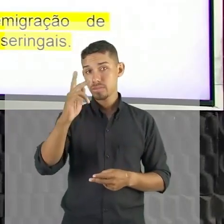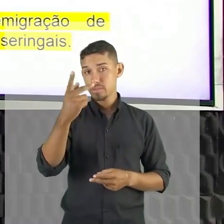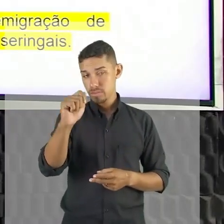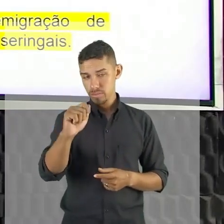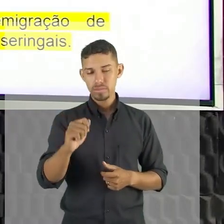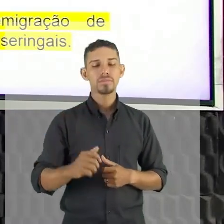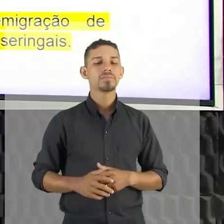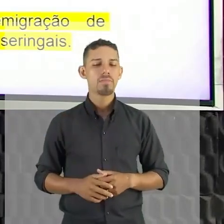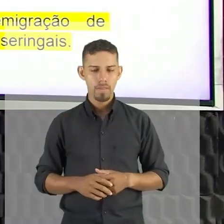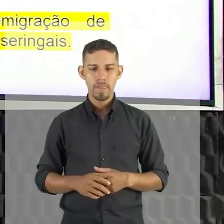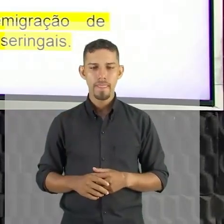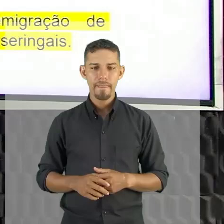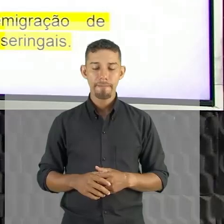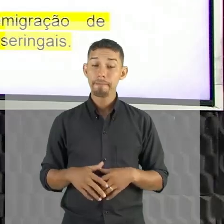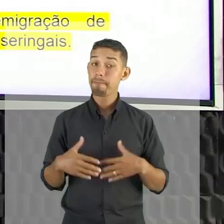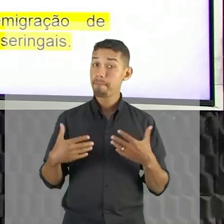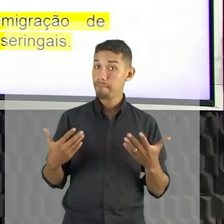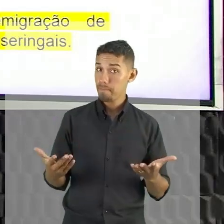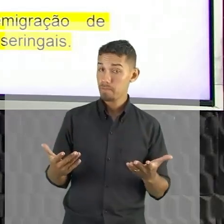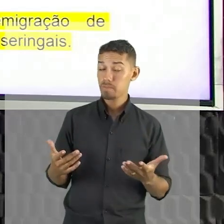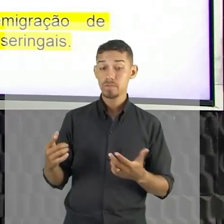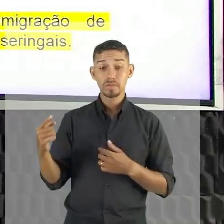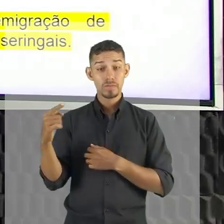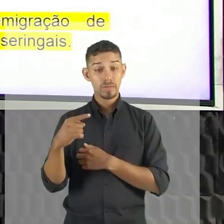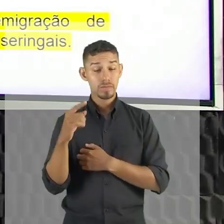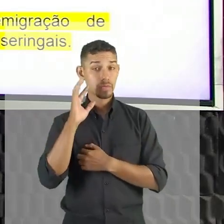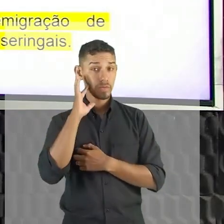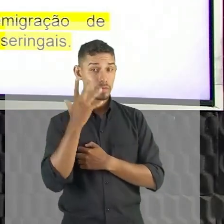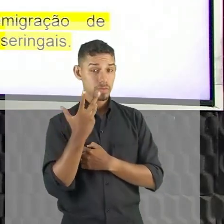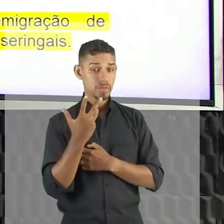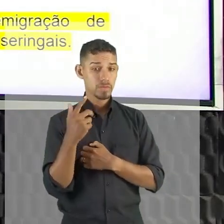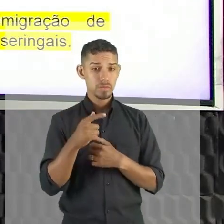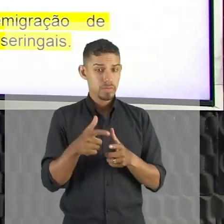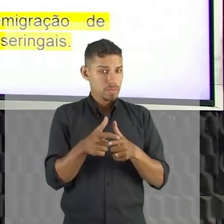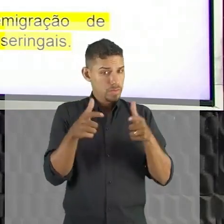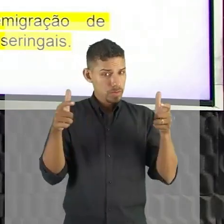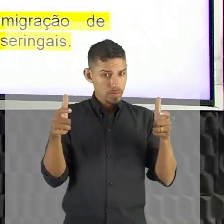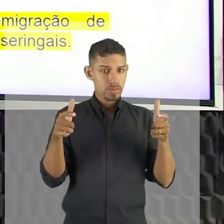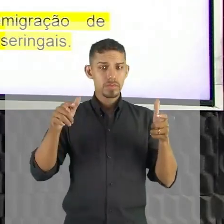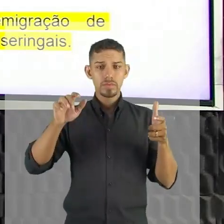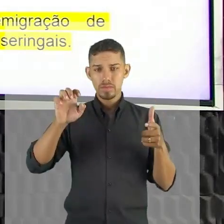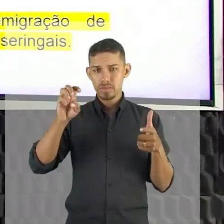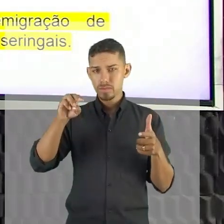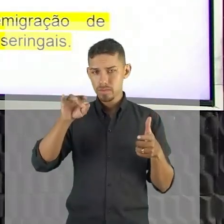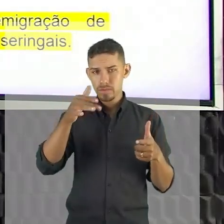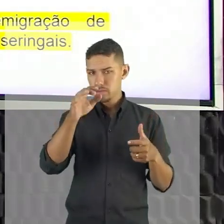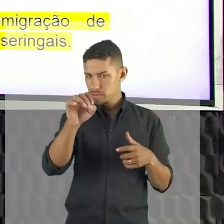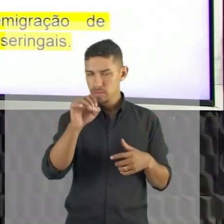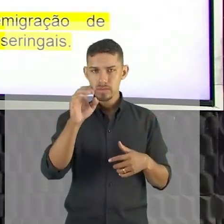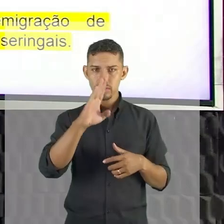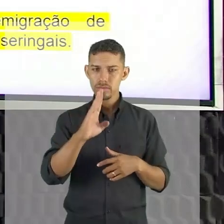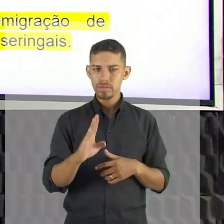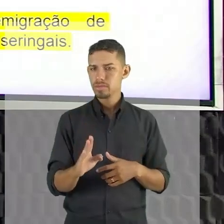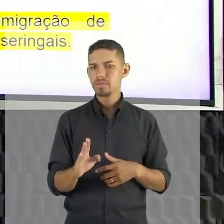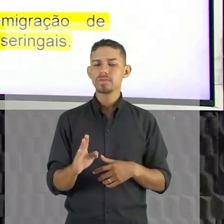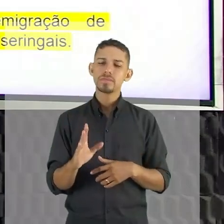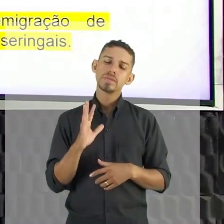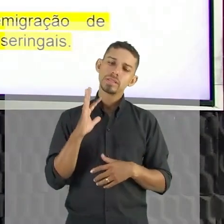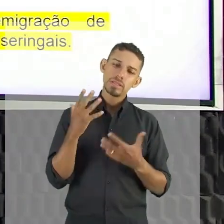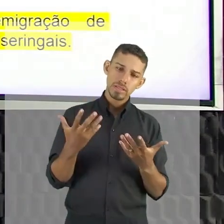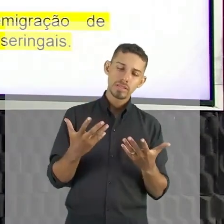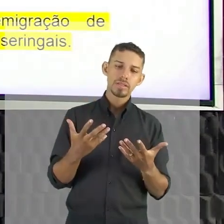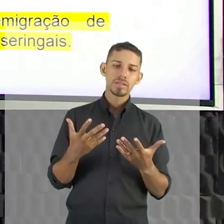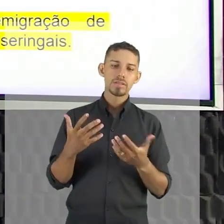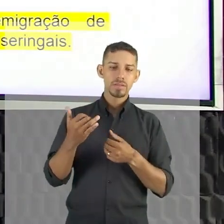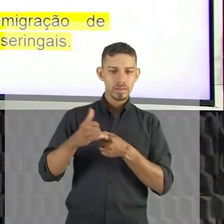nesse momento. Então, por conta, né, desse crescimento de imigração dos brasileiros que exploravam os seringais, então, o Tratado